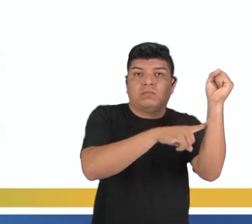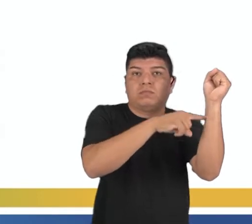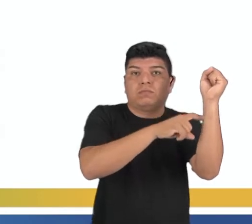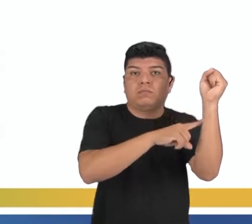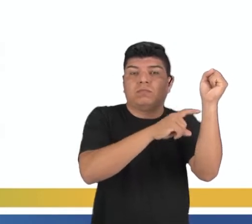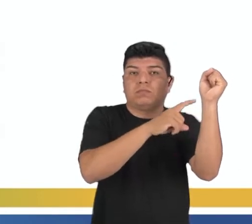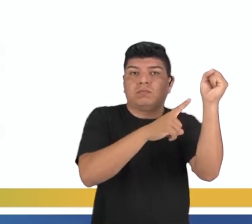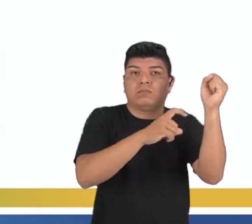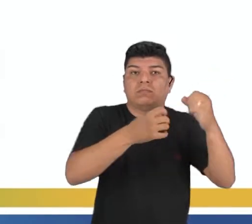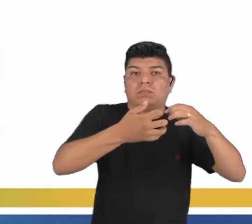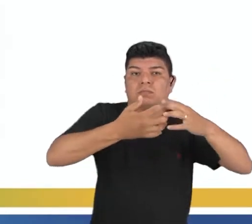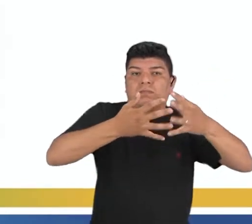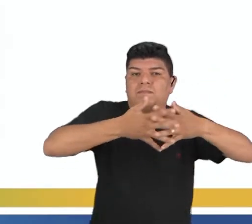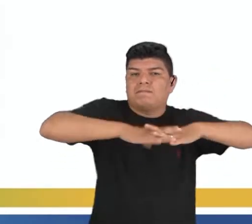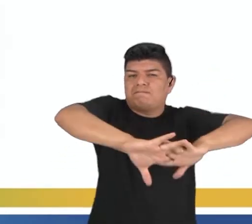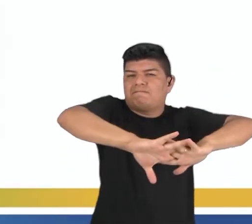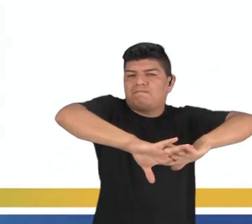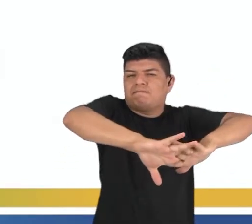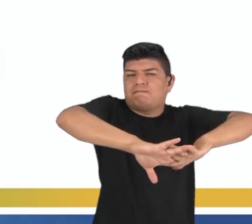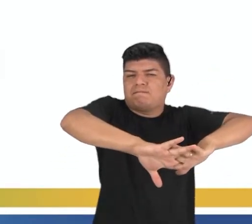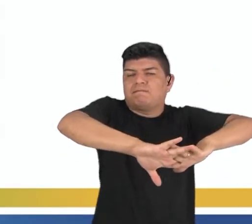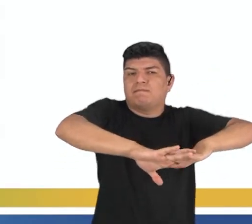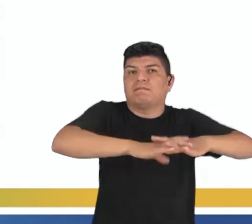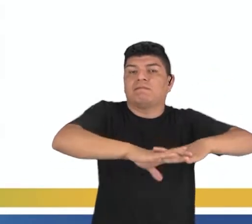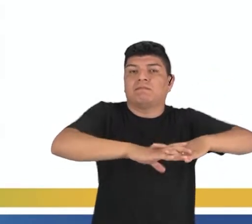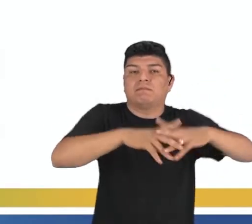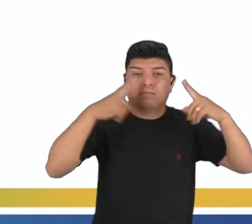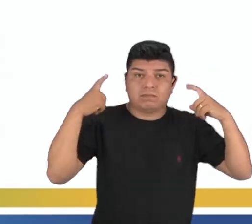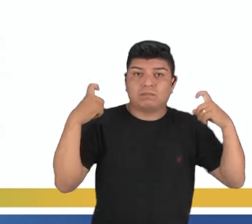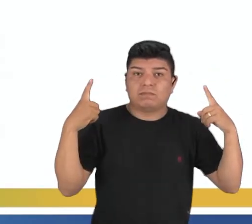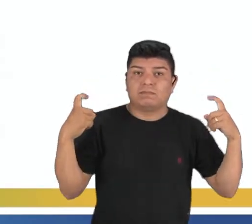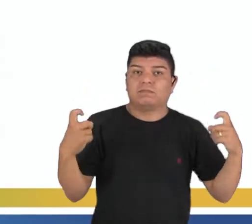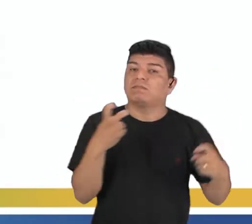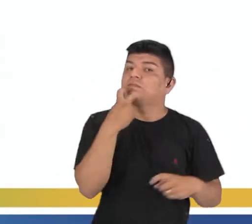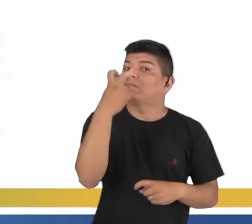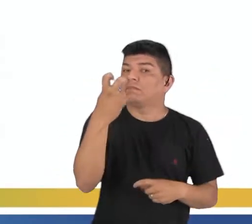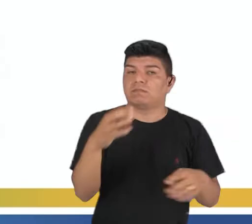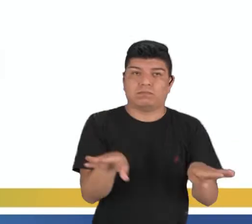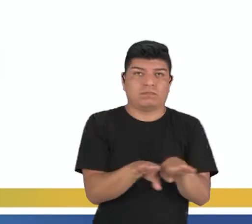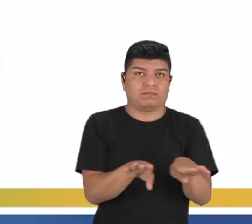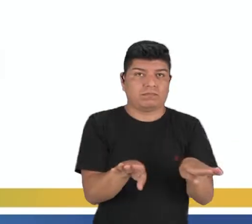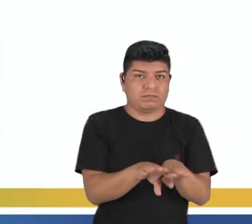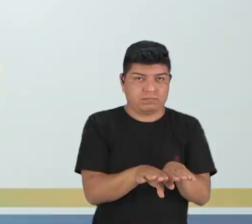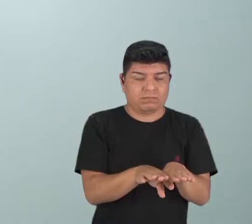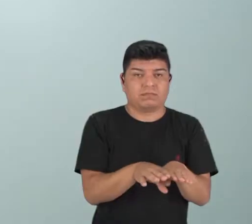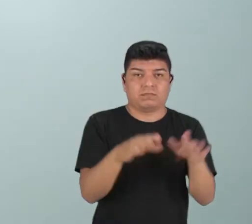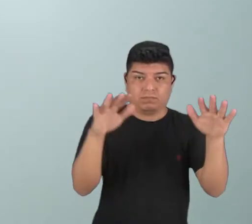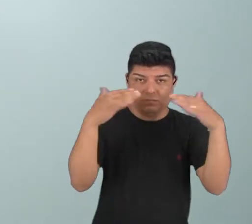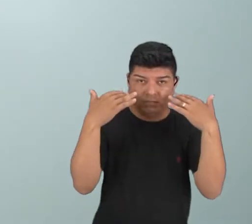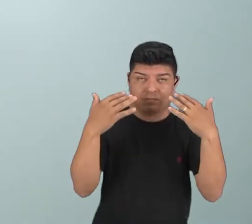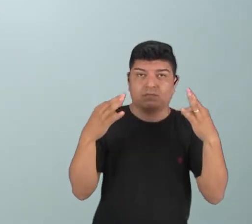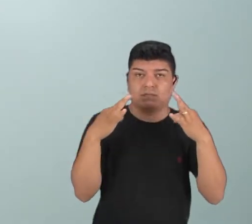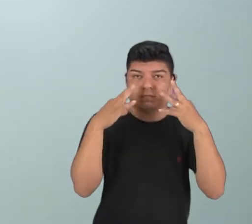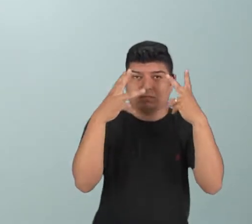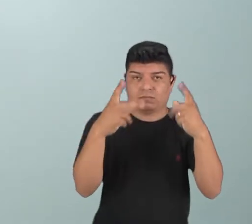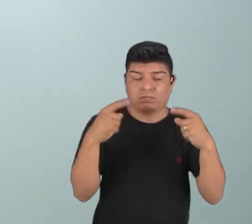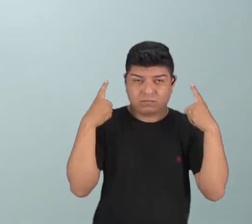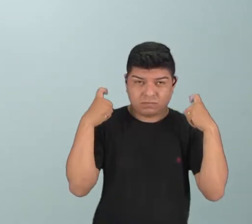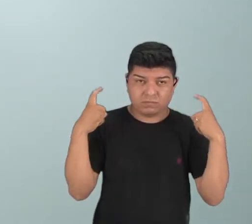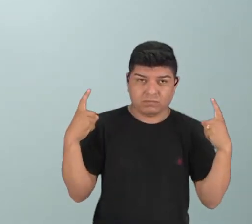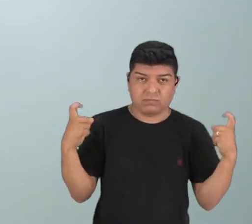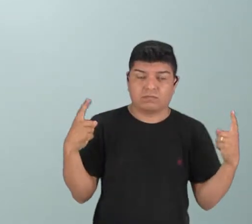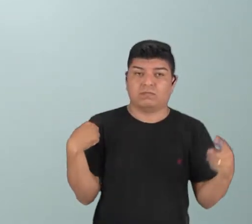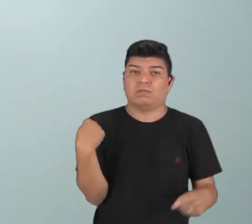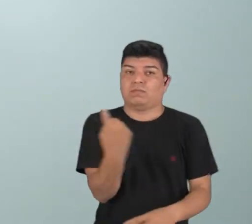estalar dos dedos e os sons produzidos pela voz. Então, olha aqui, todos esses sons